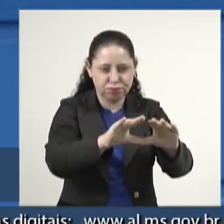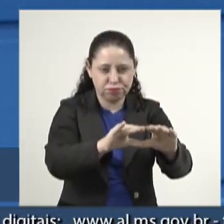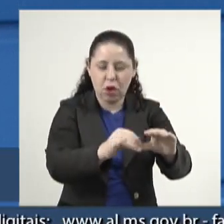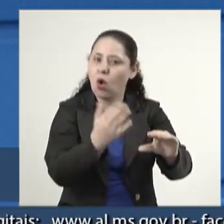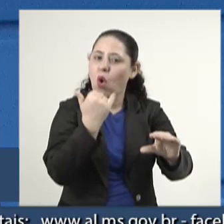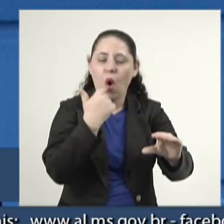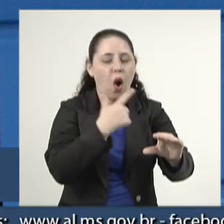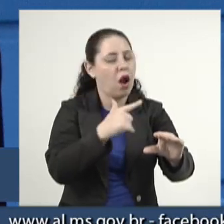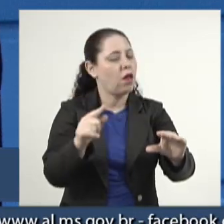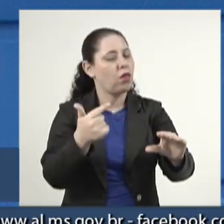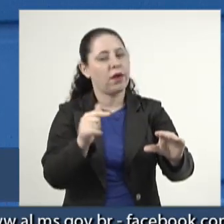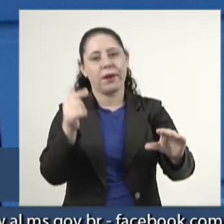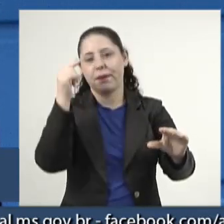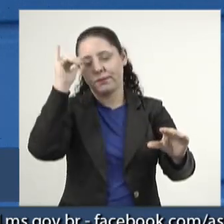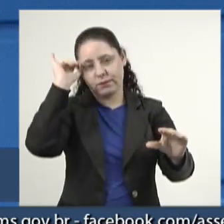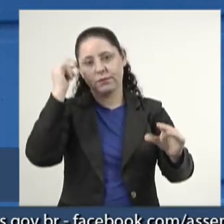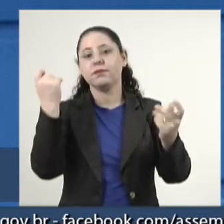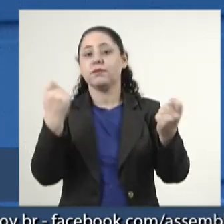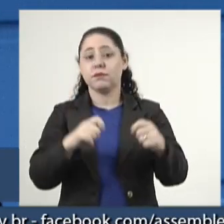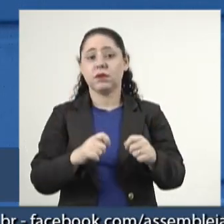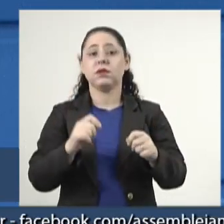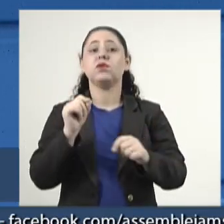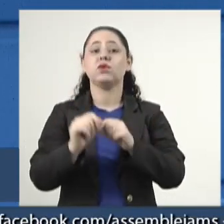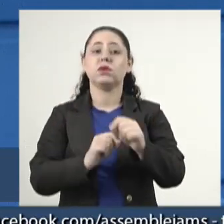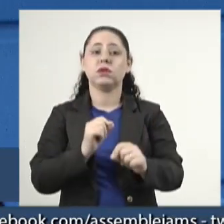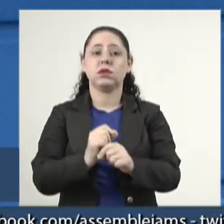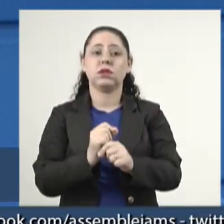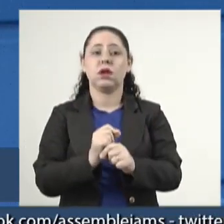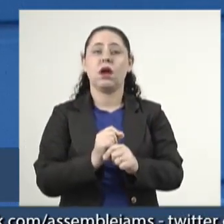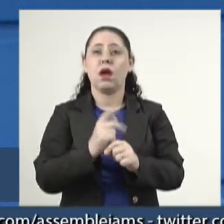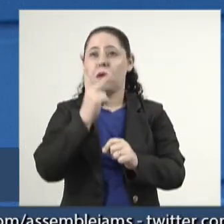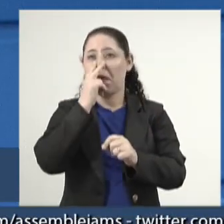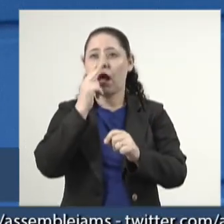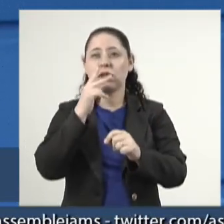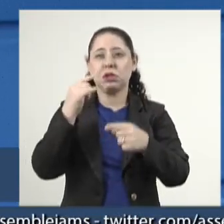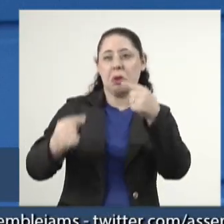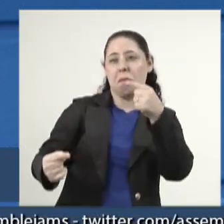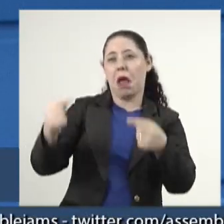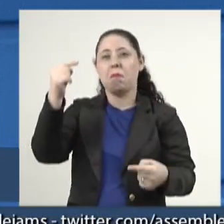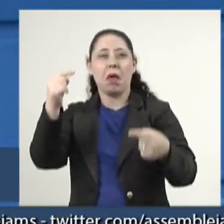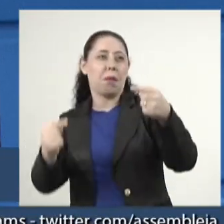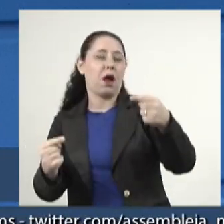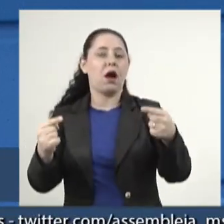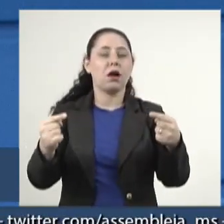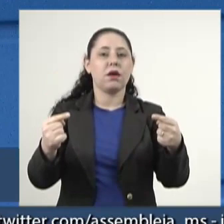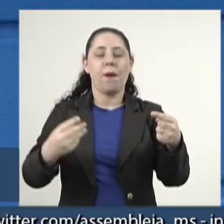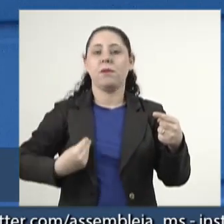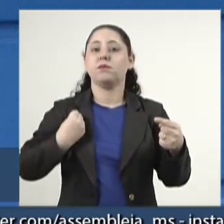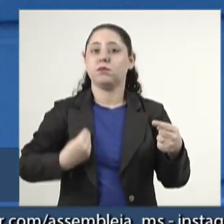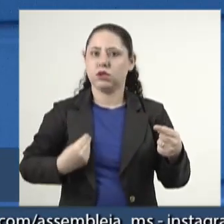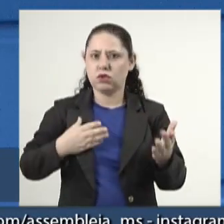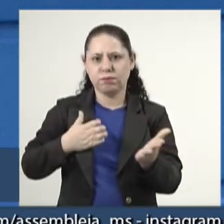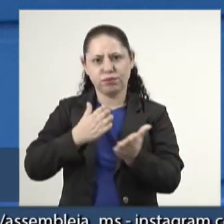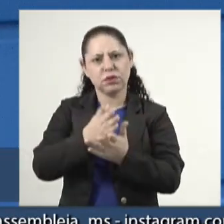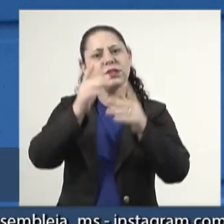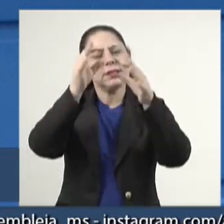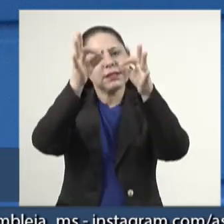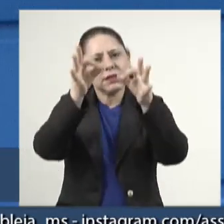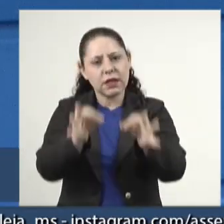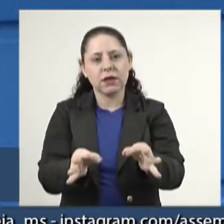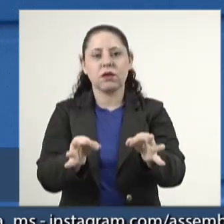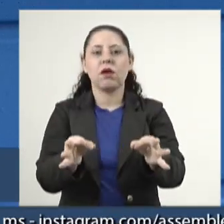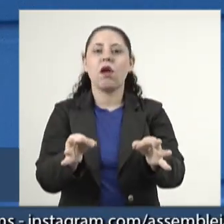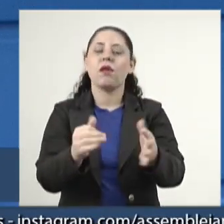consumida por gado. Então, nós precisamos sair dessa nuvem de discussão ideológica e participar na lida no campo, que